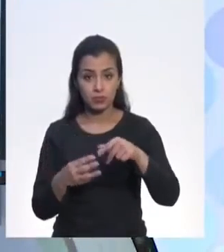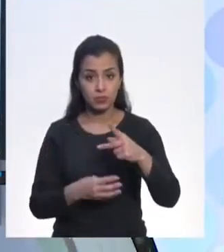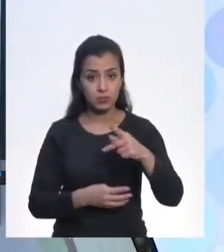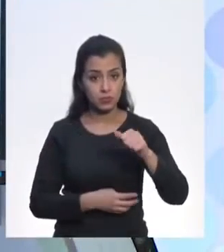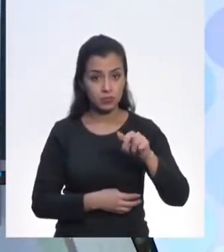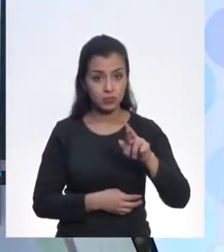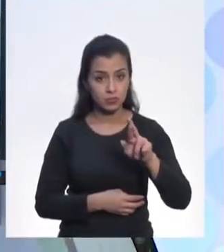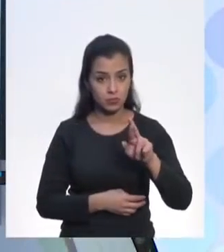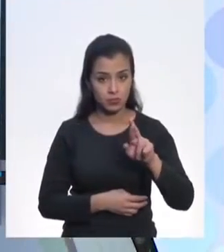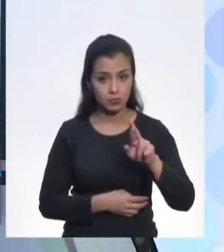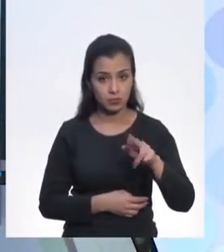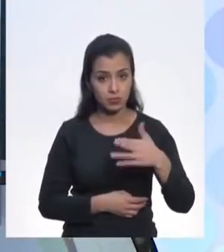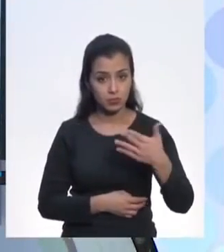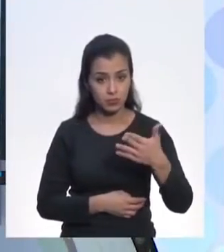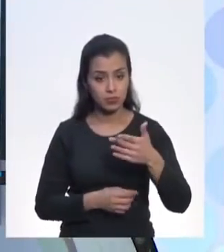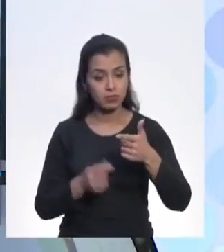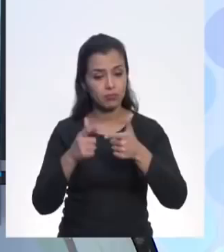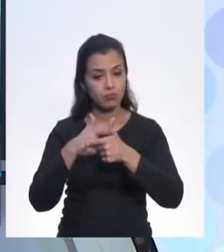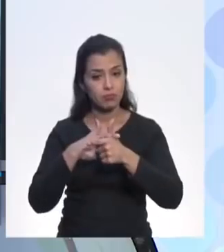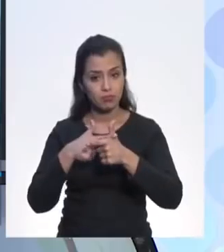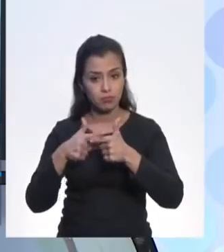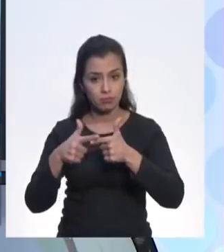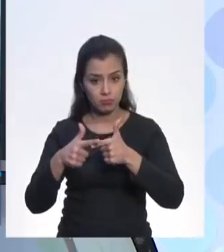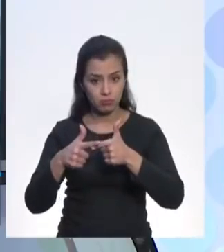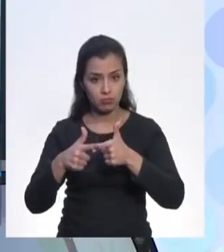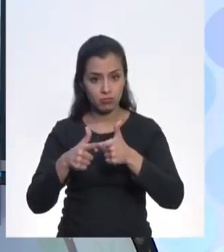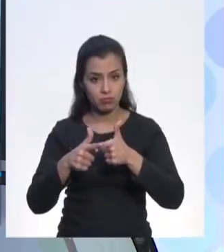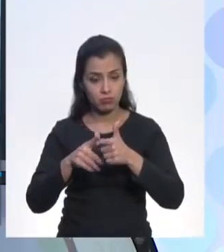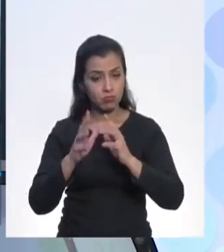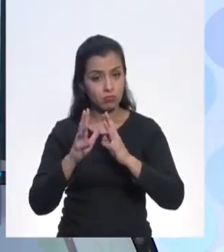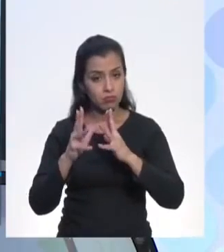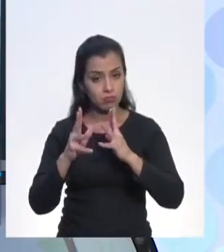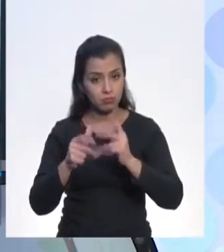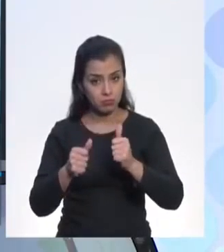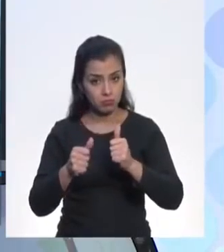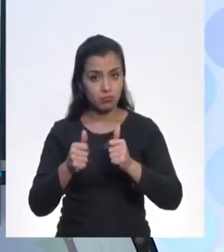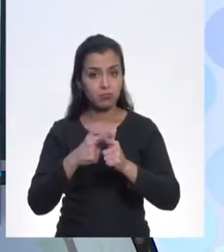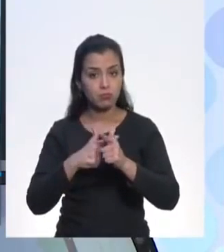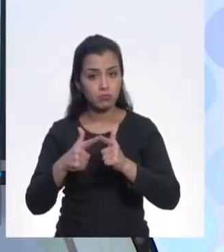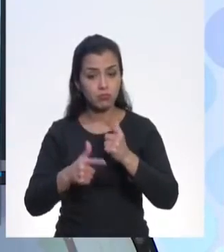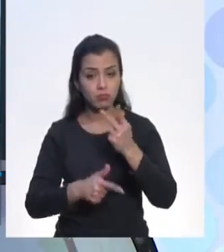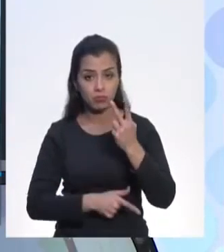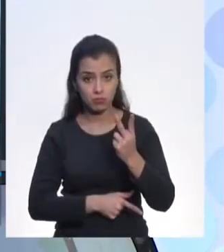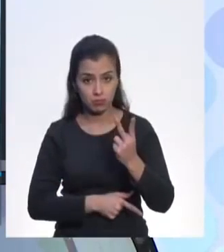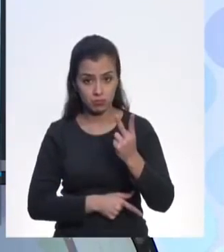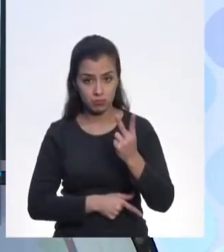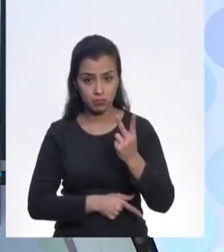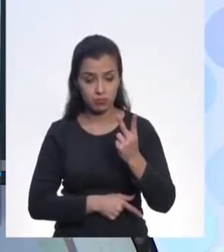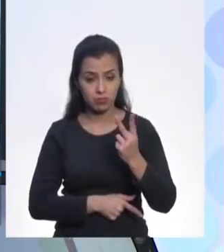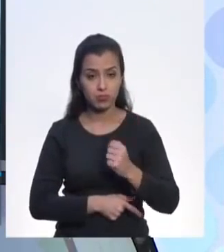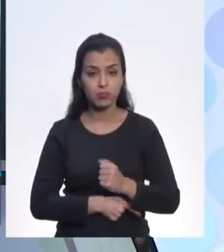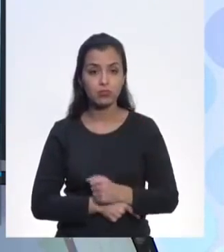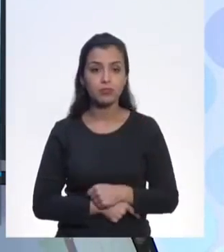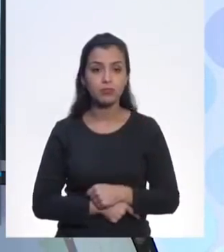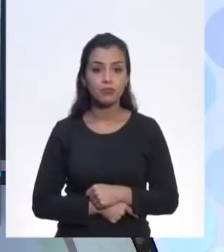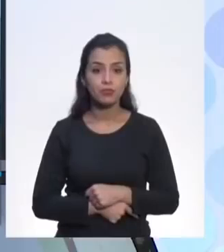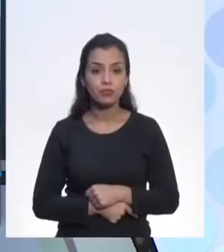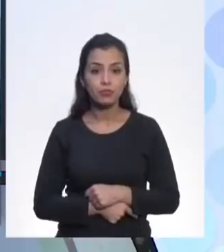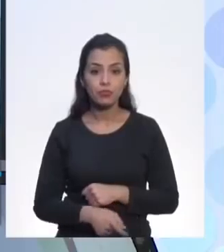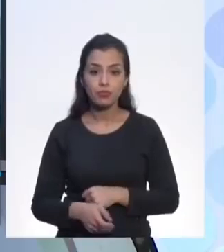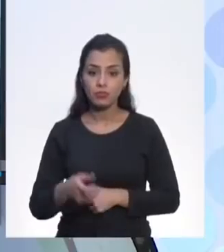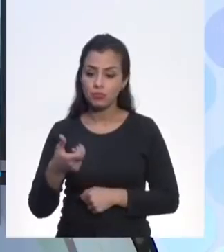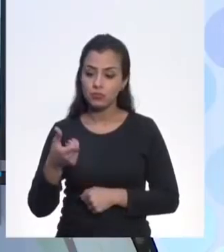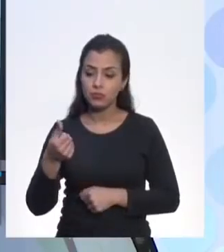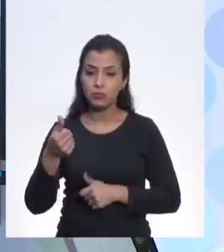dividir ao mesmo tempo esses 3 por 2. Então, aqui vai ficar 6 dividido